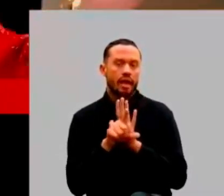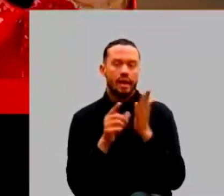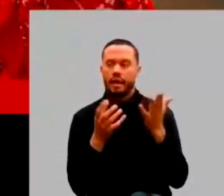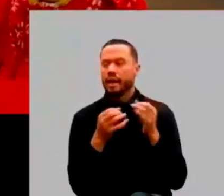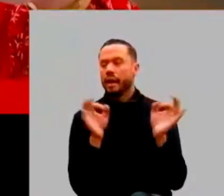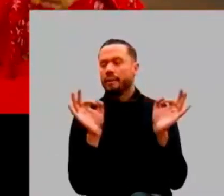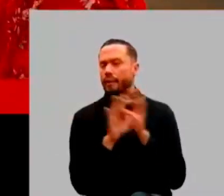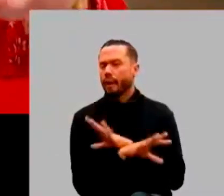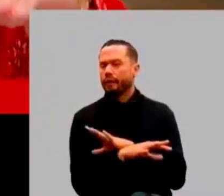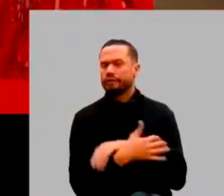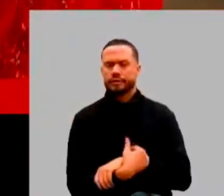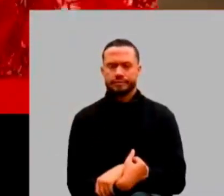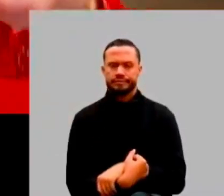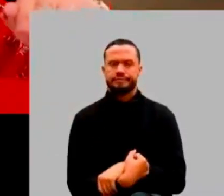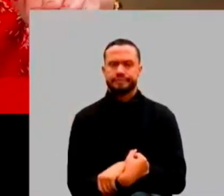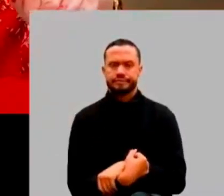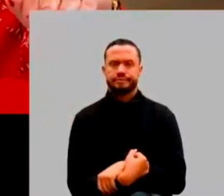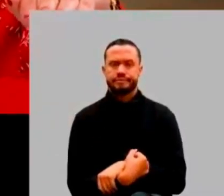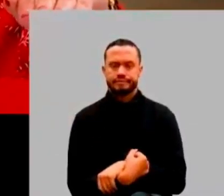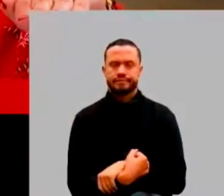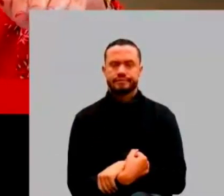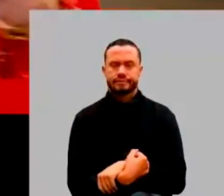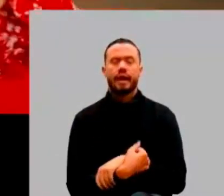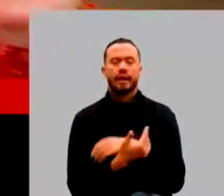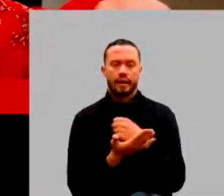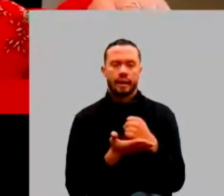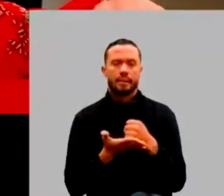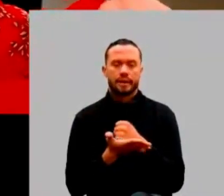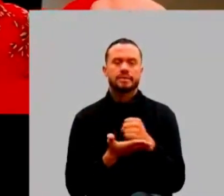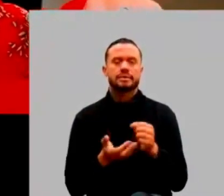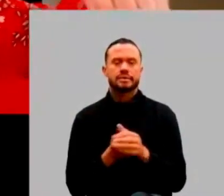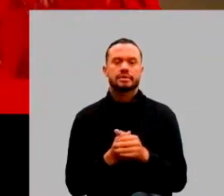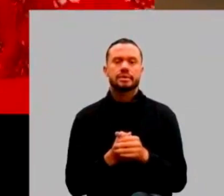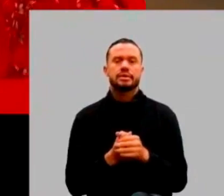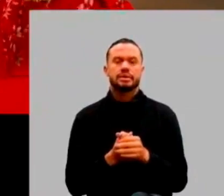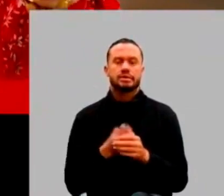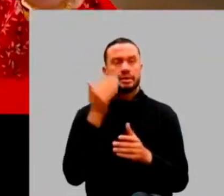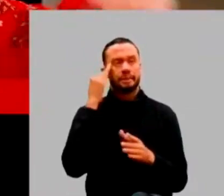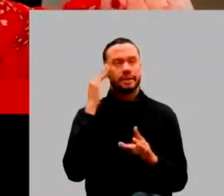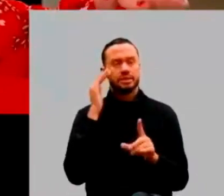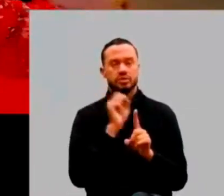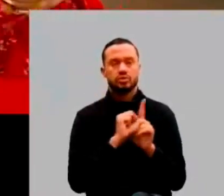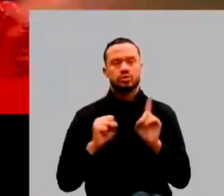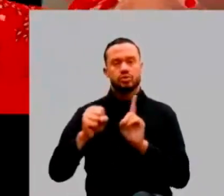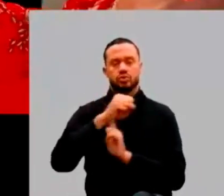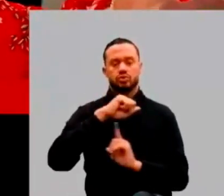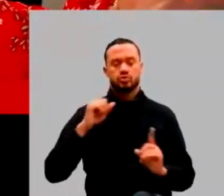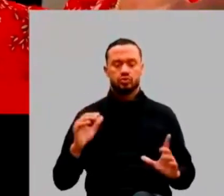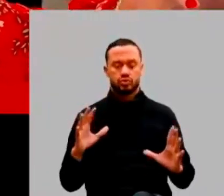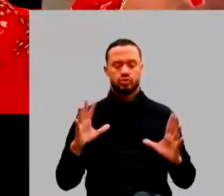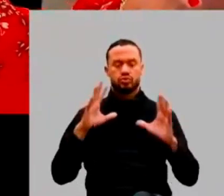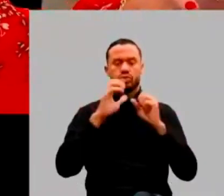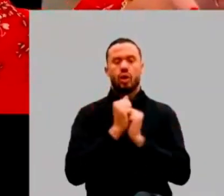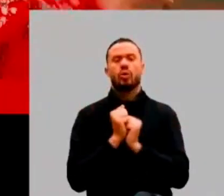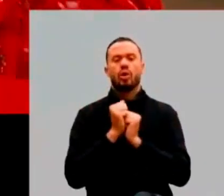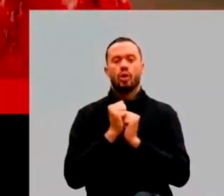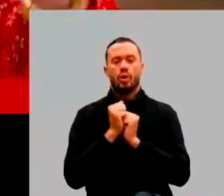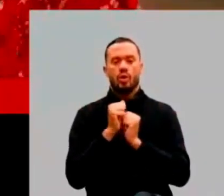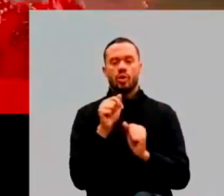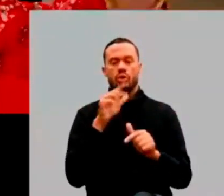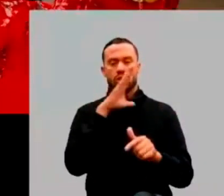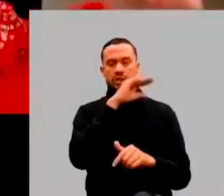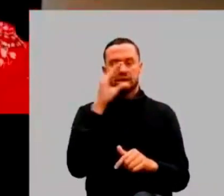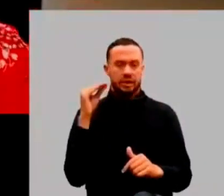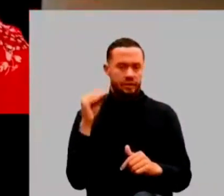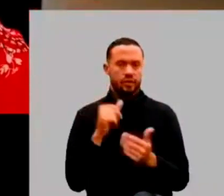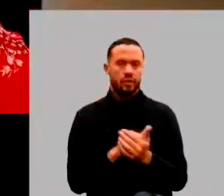aprove vai ser a base da pirâmide social dos dos Servidores são os